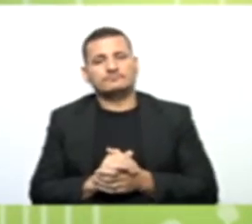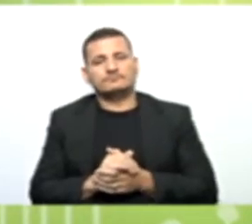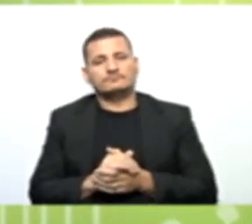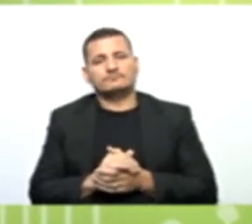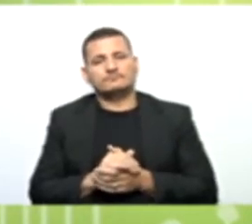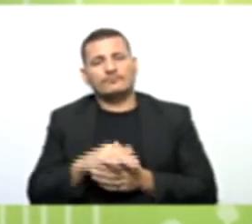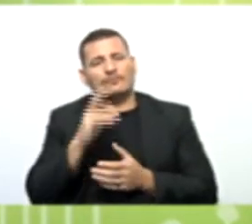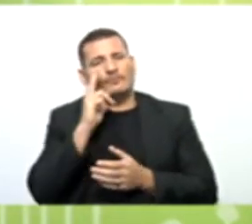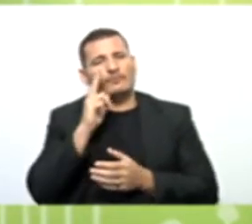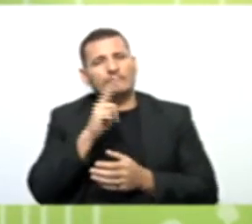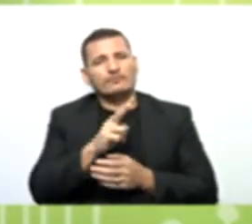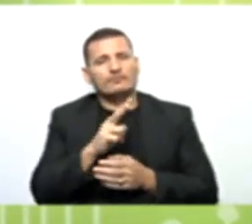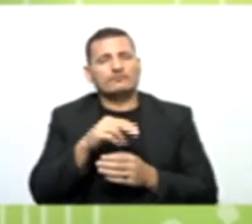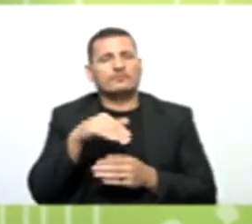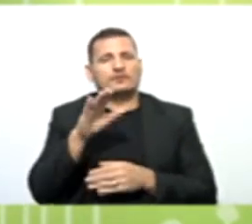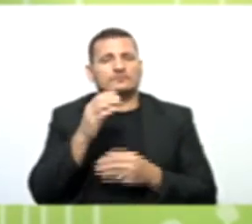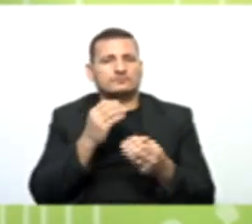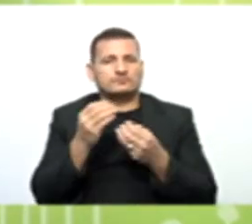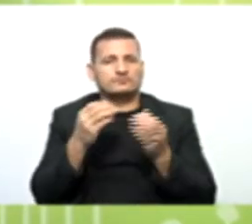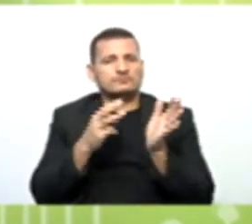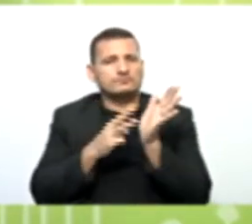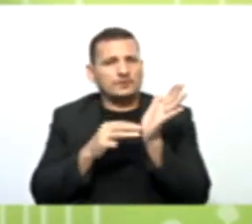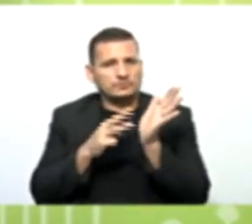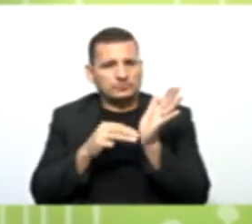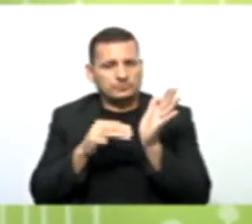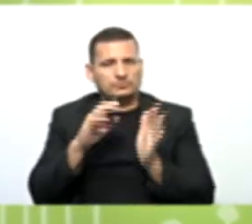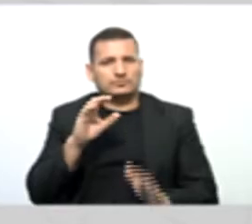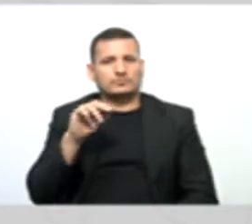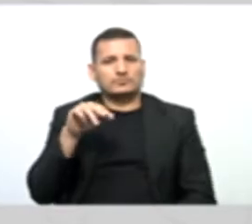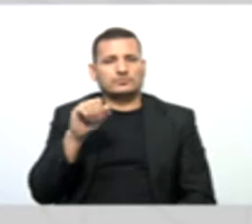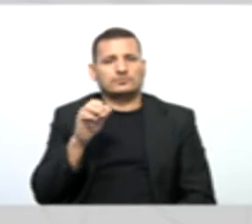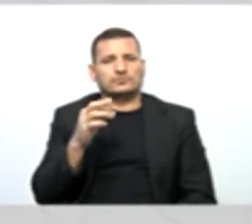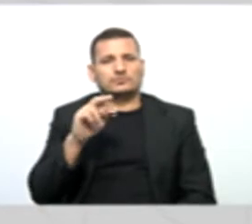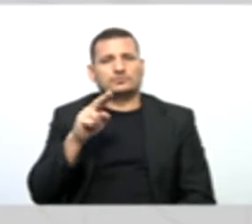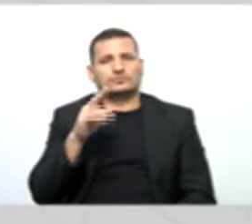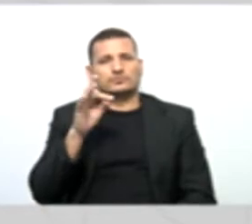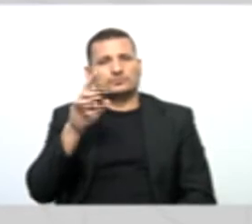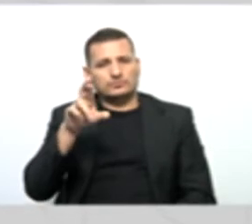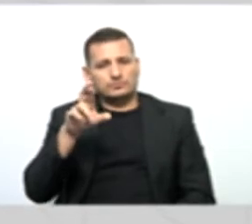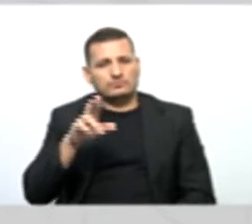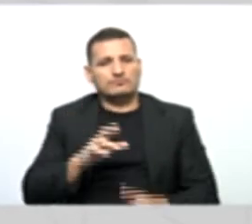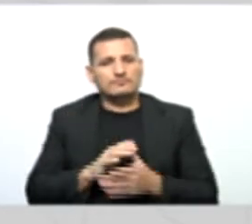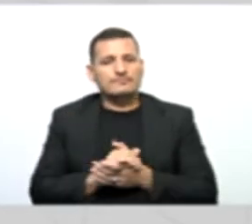um pouco mais sobre o método construtor na linguagem Python.